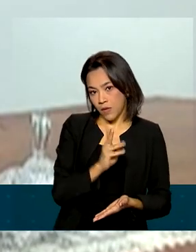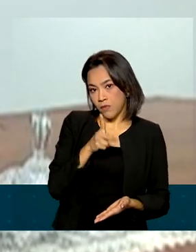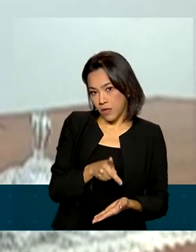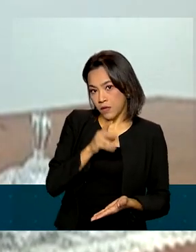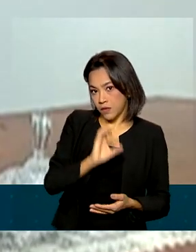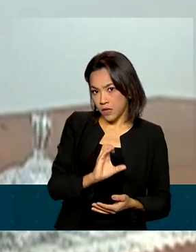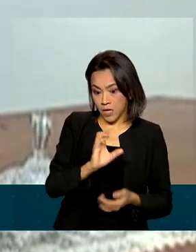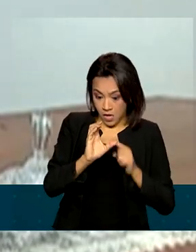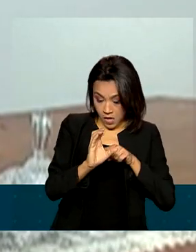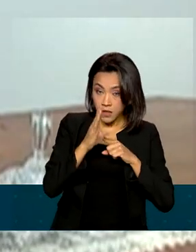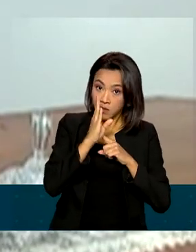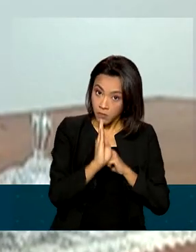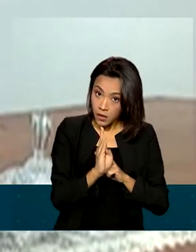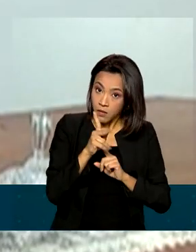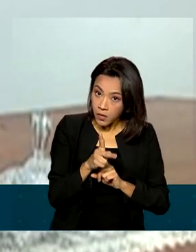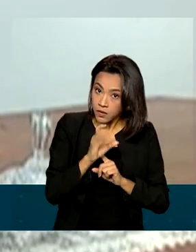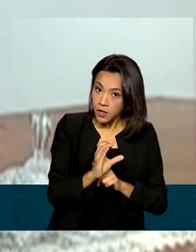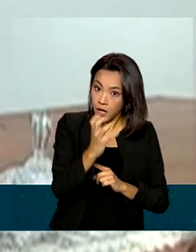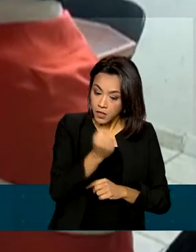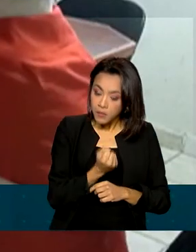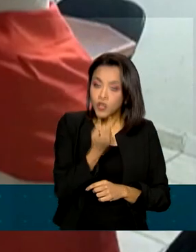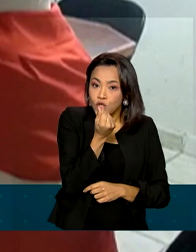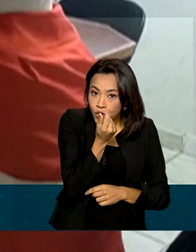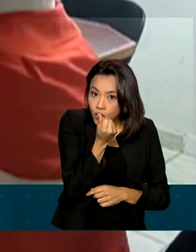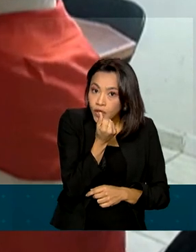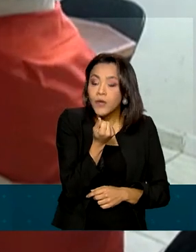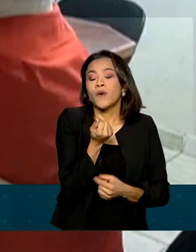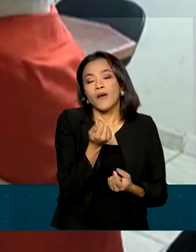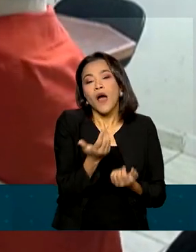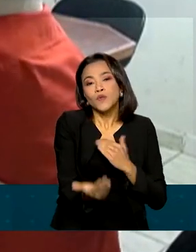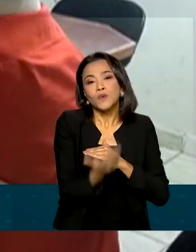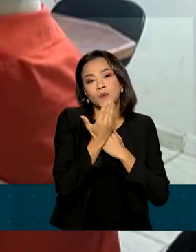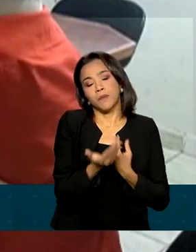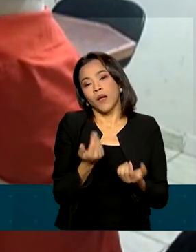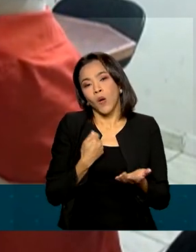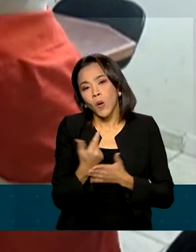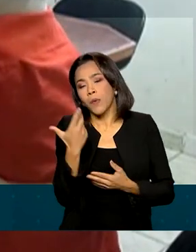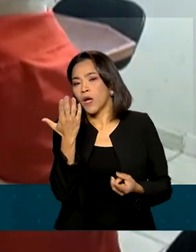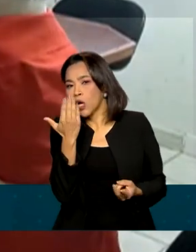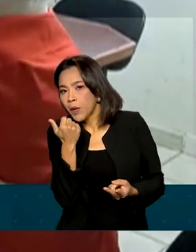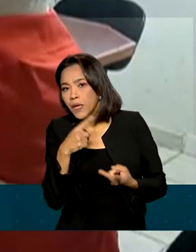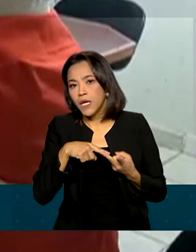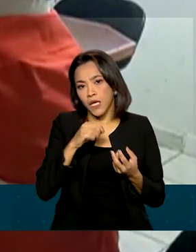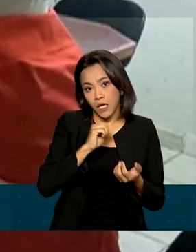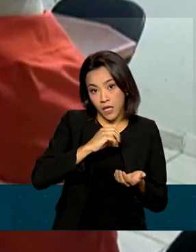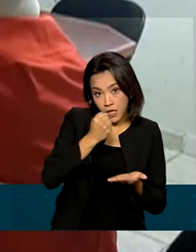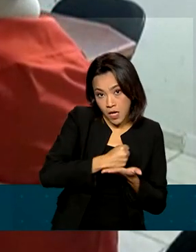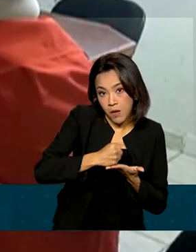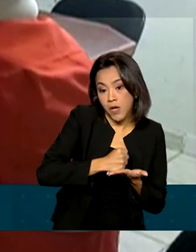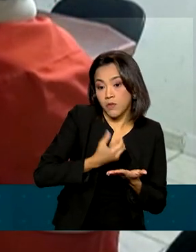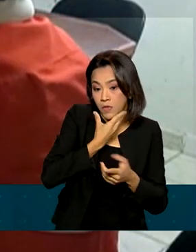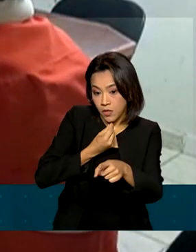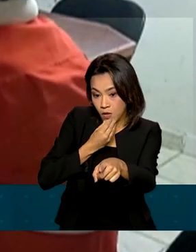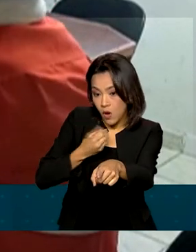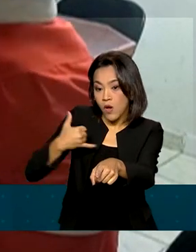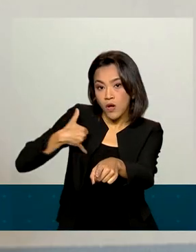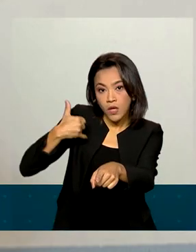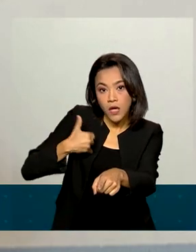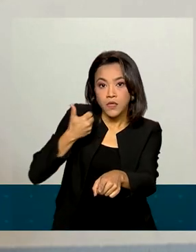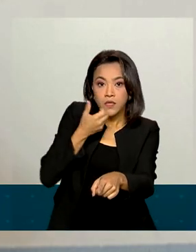do BPC garante o básico comida e medicamentos para o seu Vilmar de 65